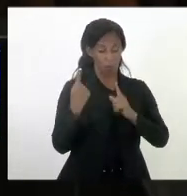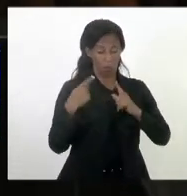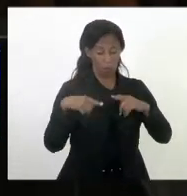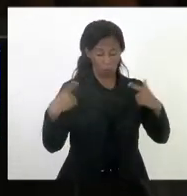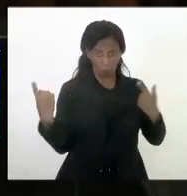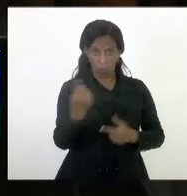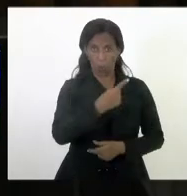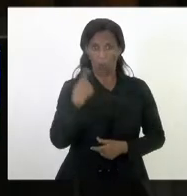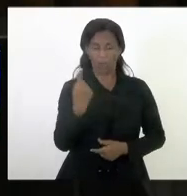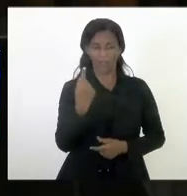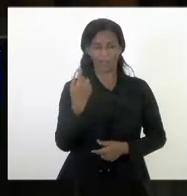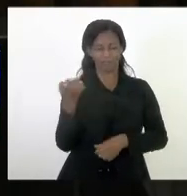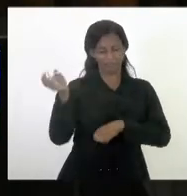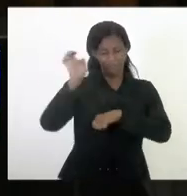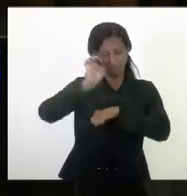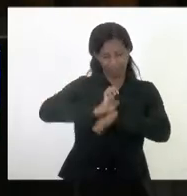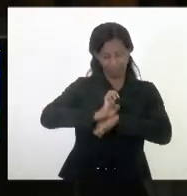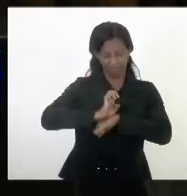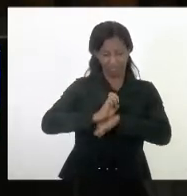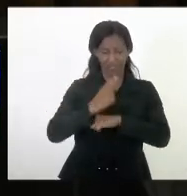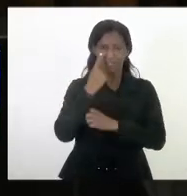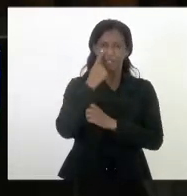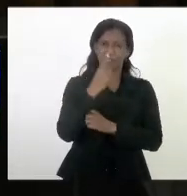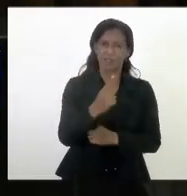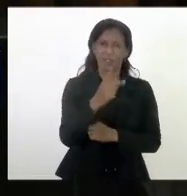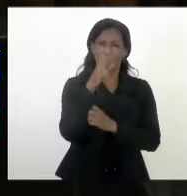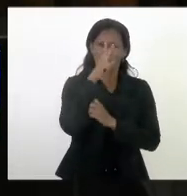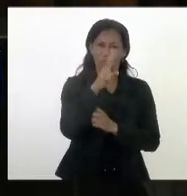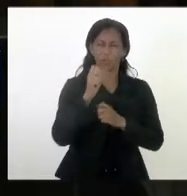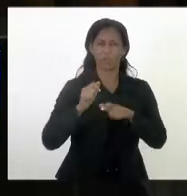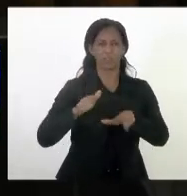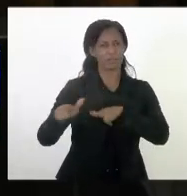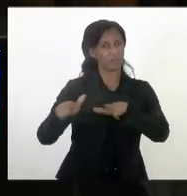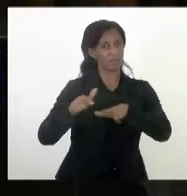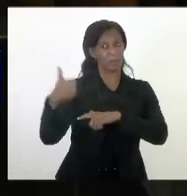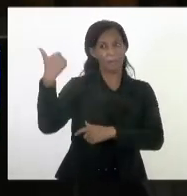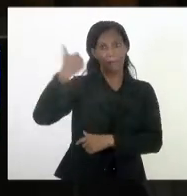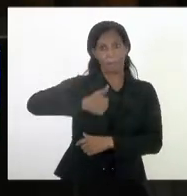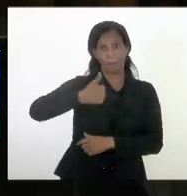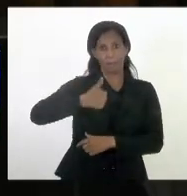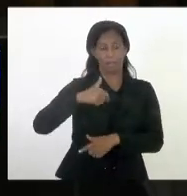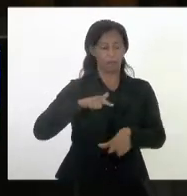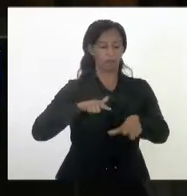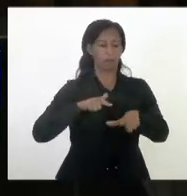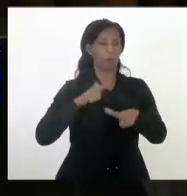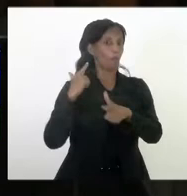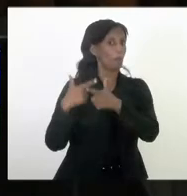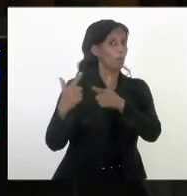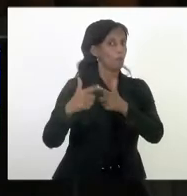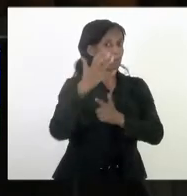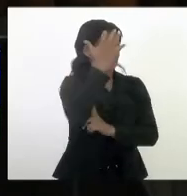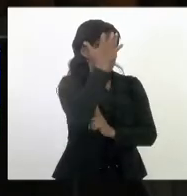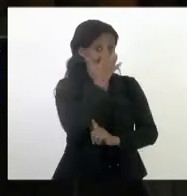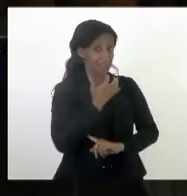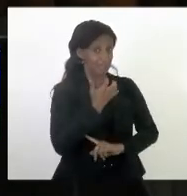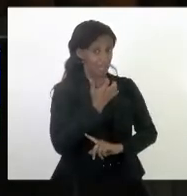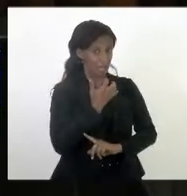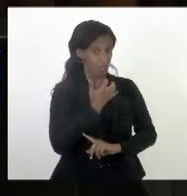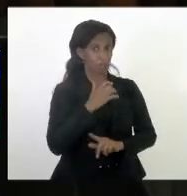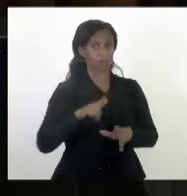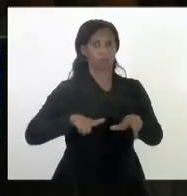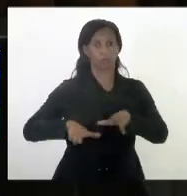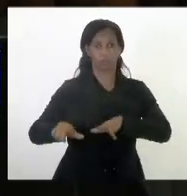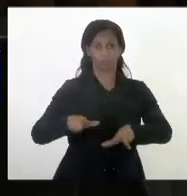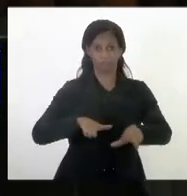Estado, vemos em relação à força de trabalho é, primeiro, um problema muito sério, que é a precificação do